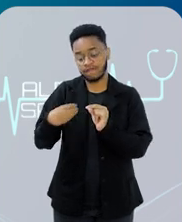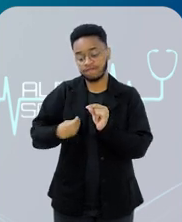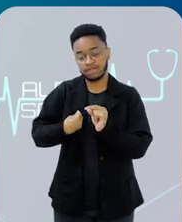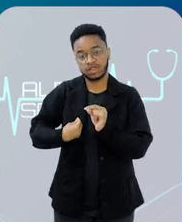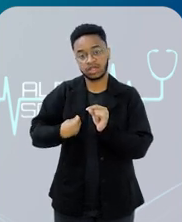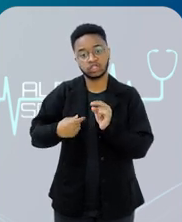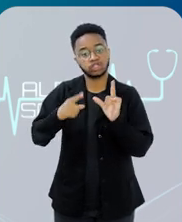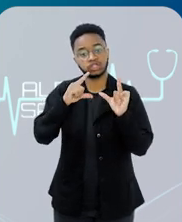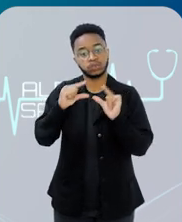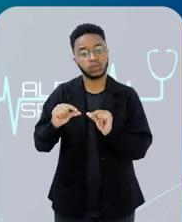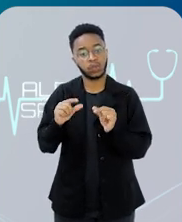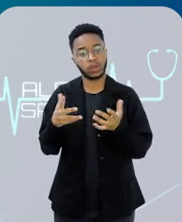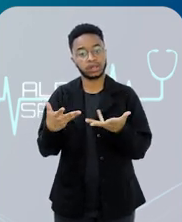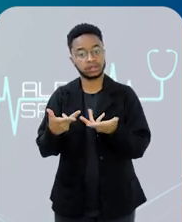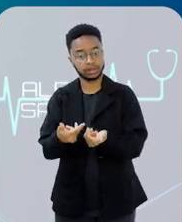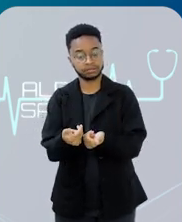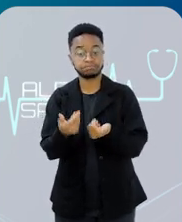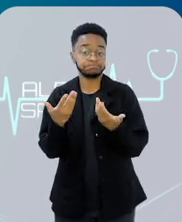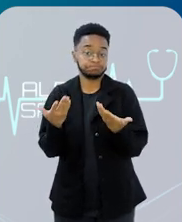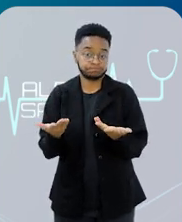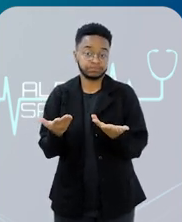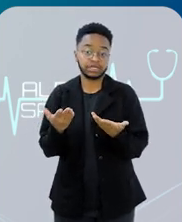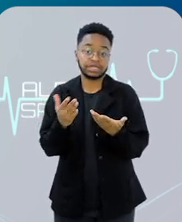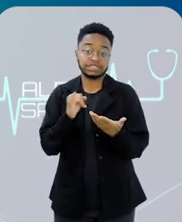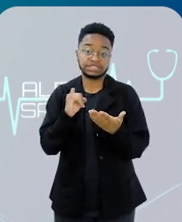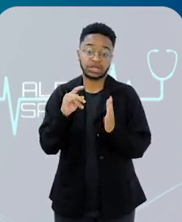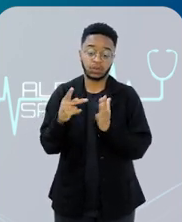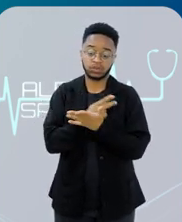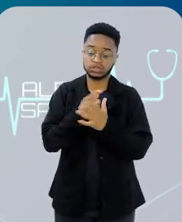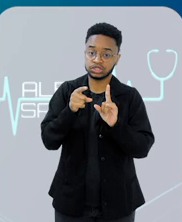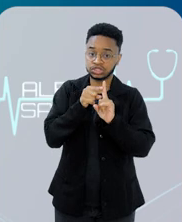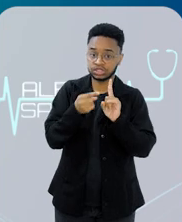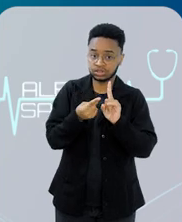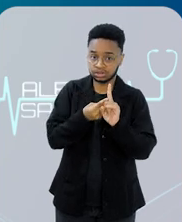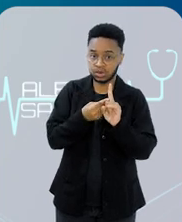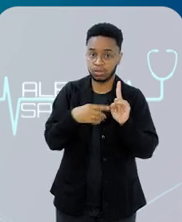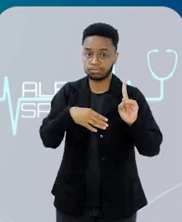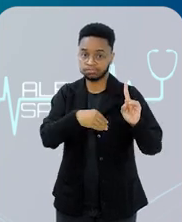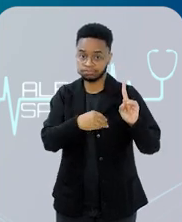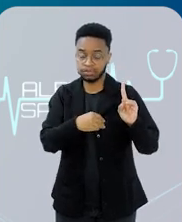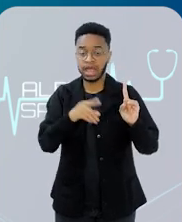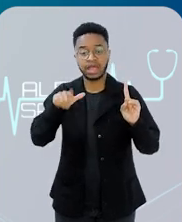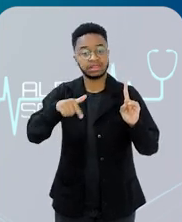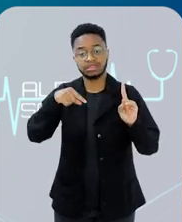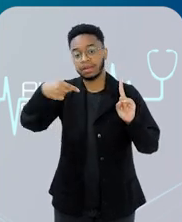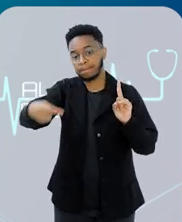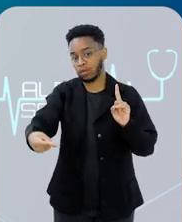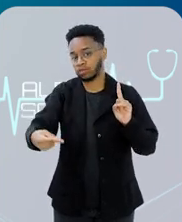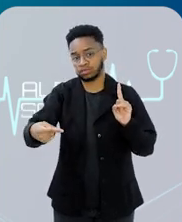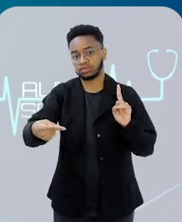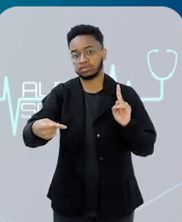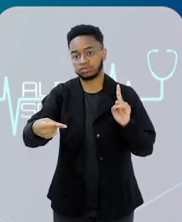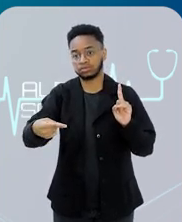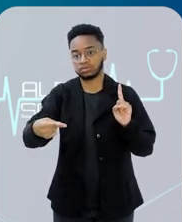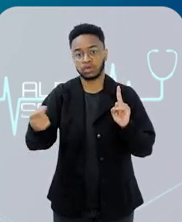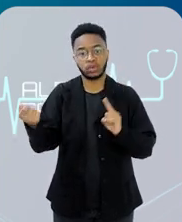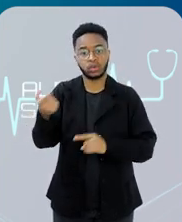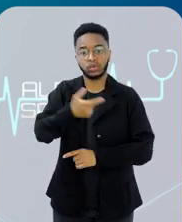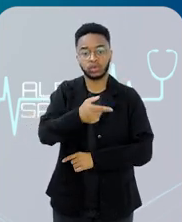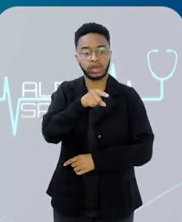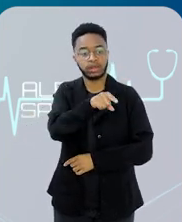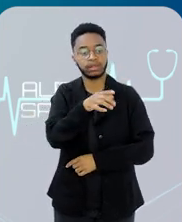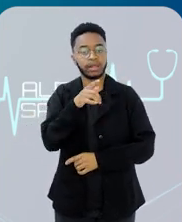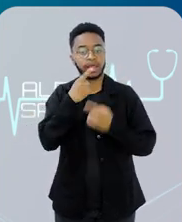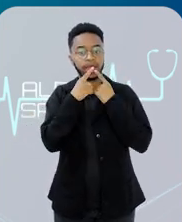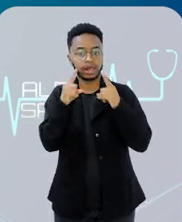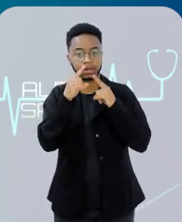de vida, e aí o evento gestação e amamentação passa a ser secundário em relação à